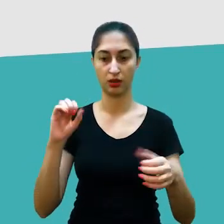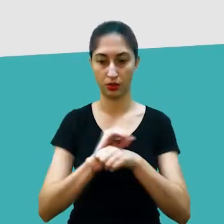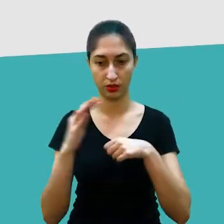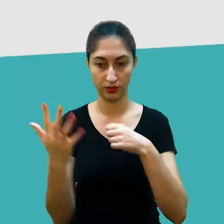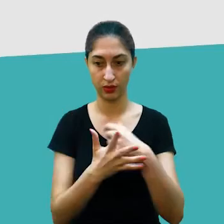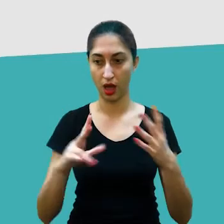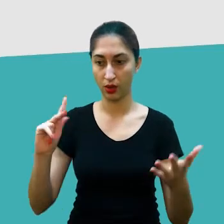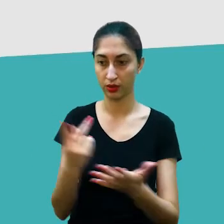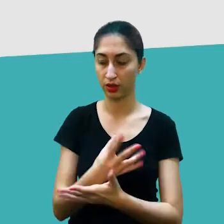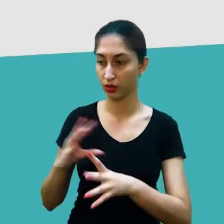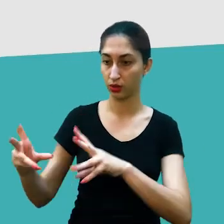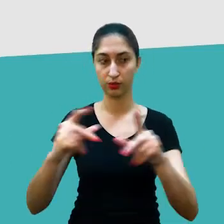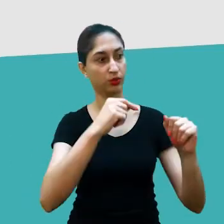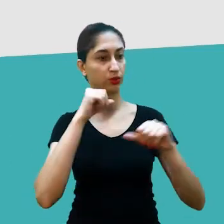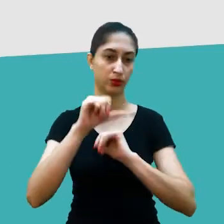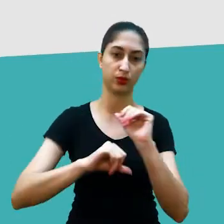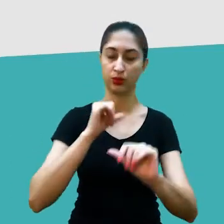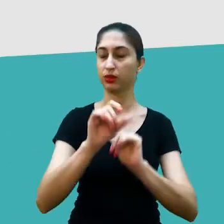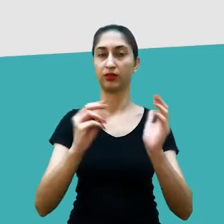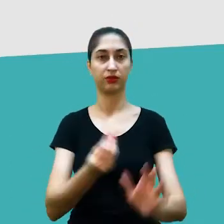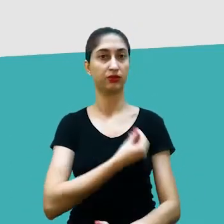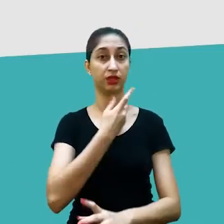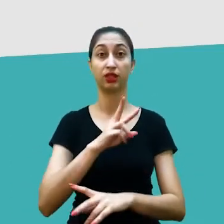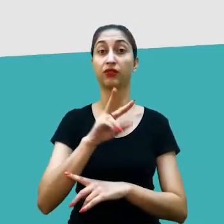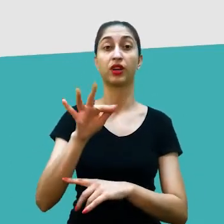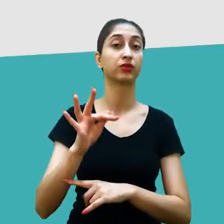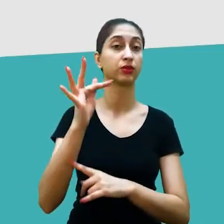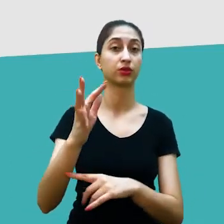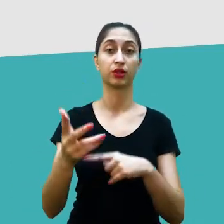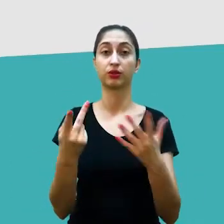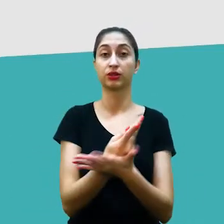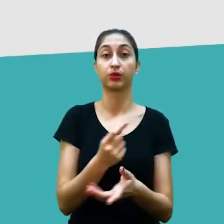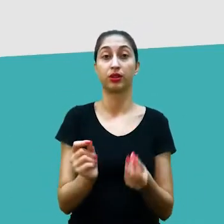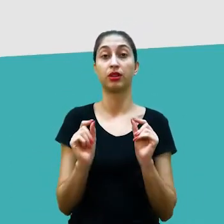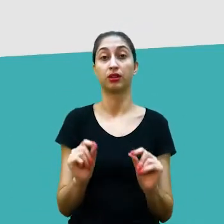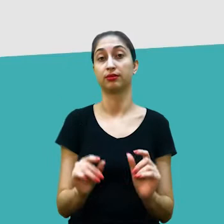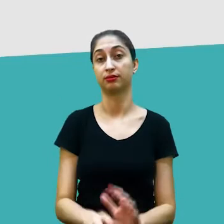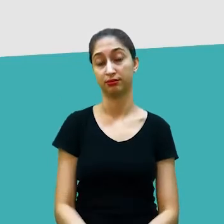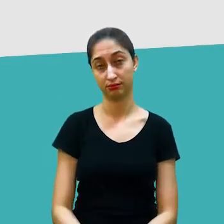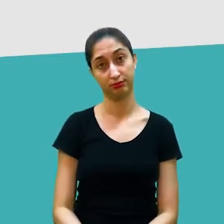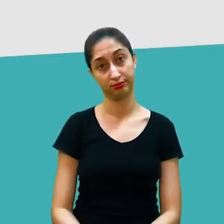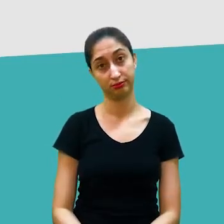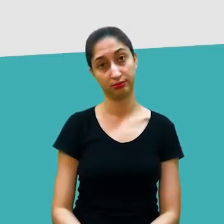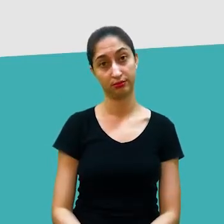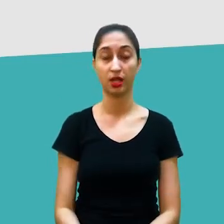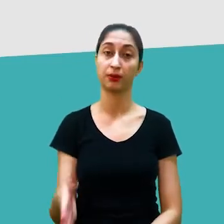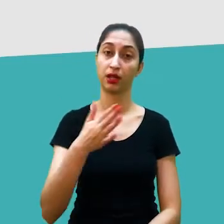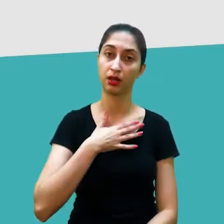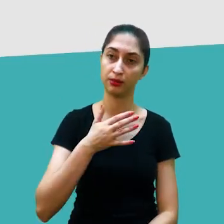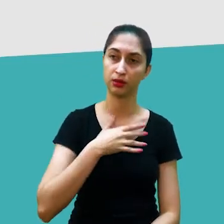pandemia? Qual é o próximo passo? O que vai acontecer com relação a isso? E eu acho que isso vem de uma reeducação